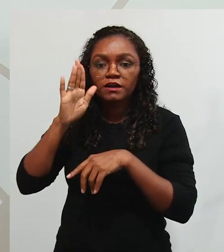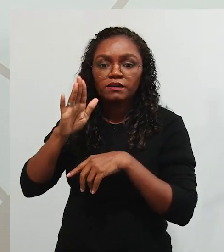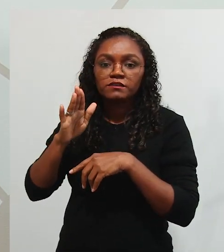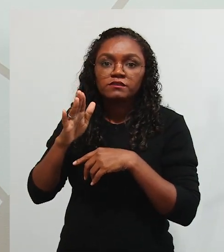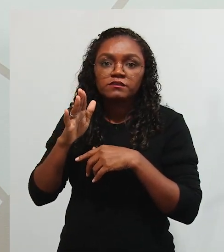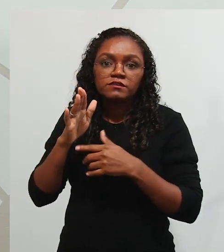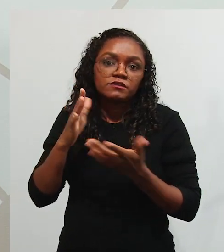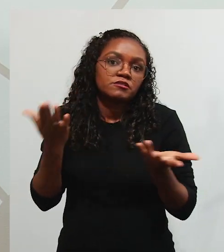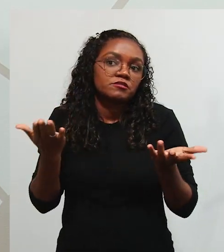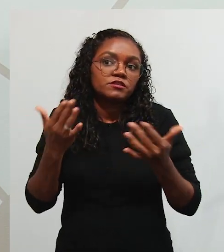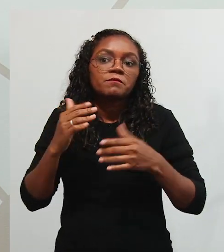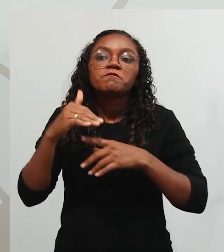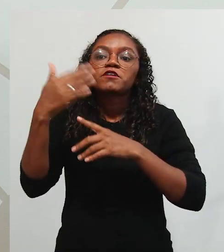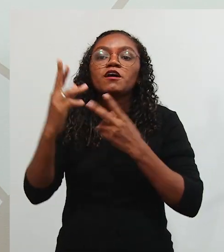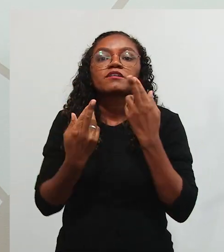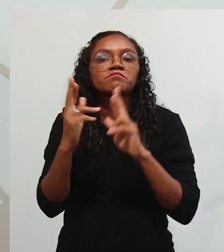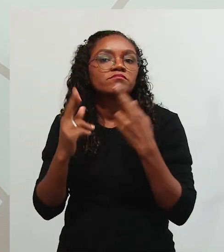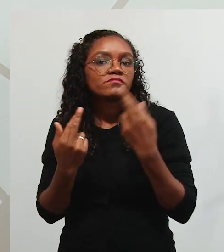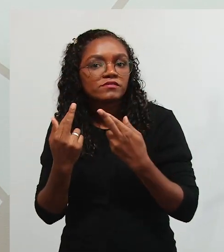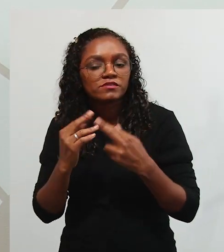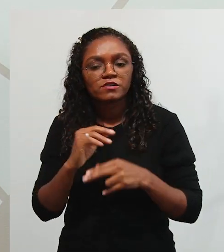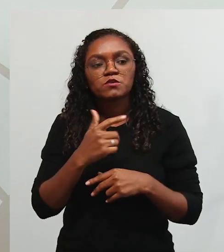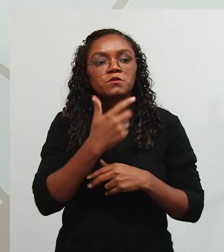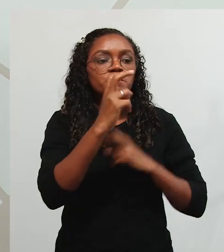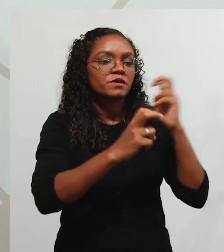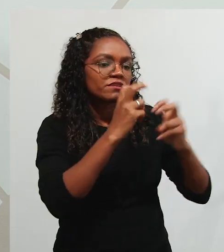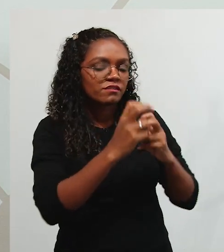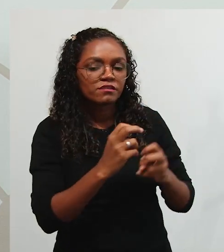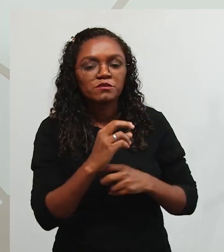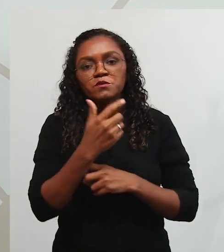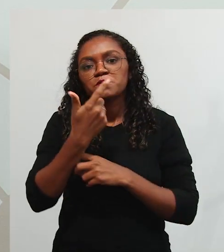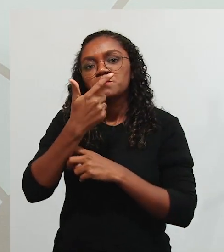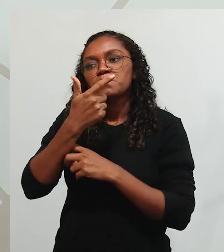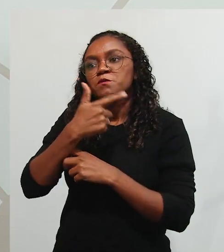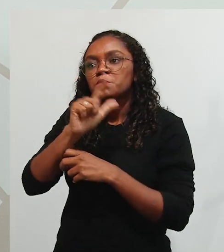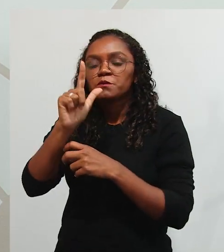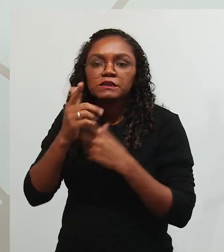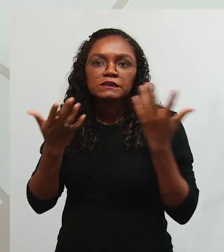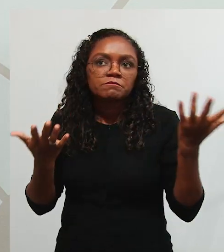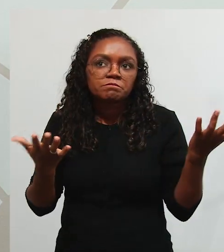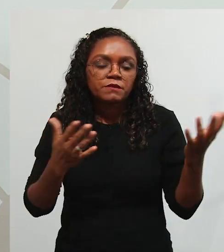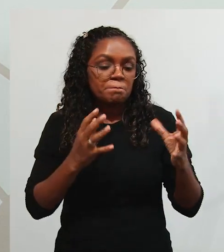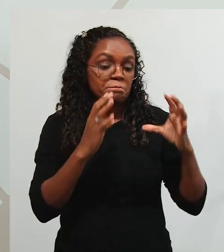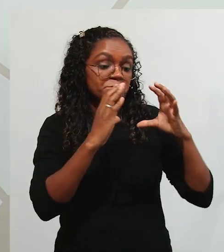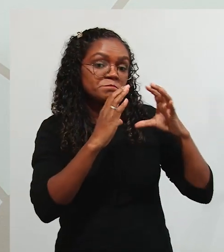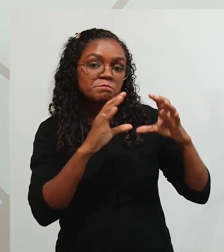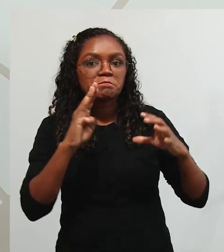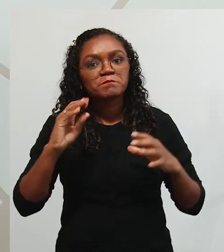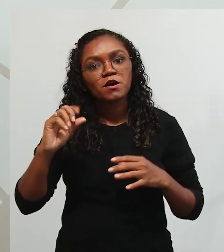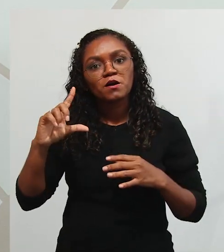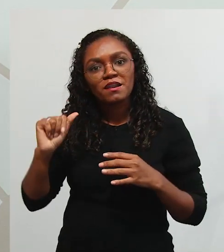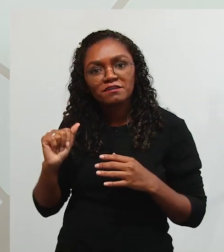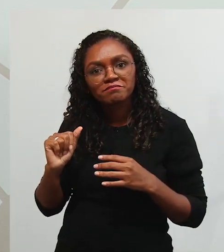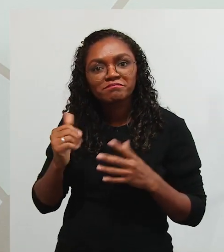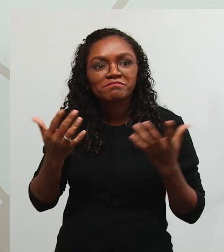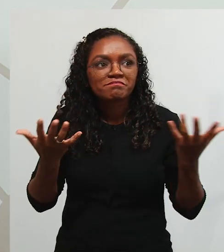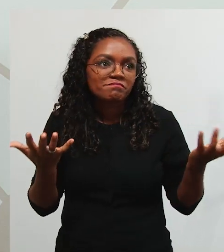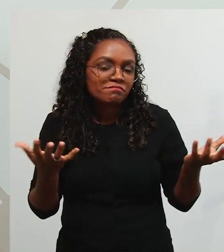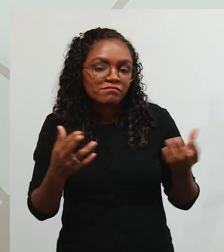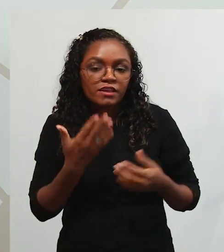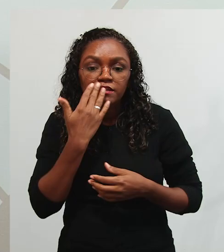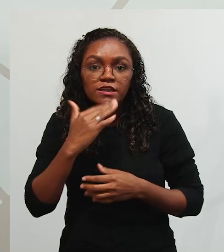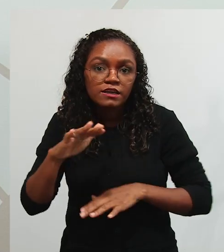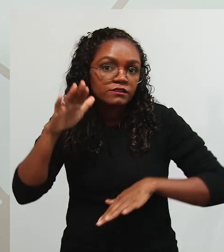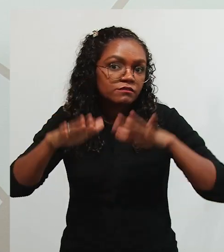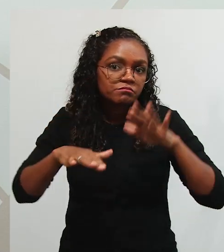de atividades na pracinha, gostam do parquinho, de pendurar, outras vão gostar muito da bola, né? Tem crianças que, sem